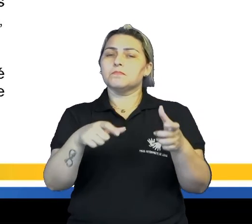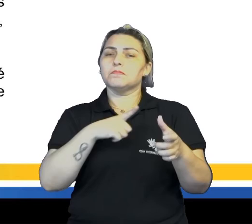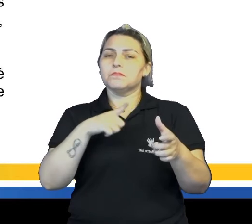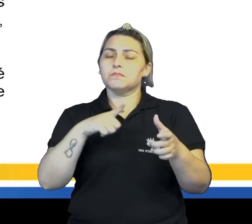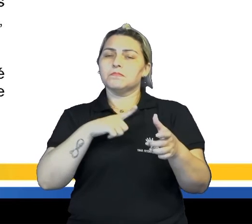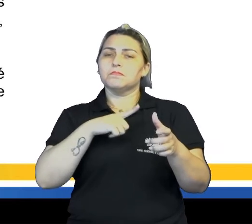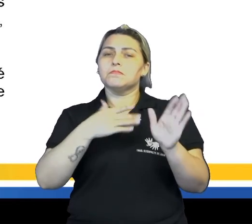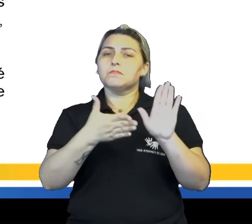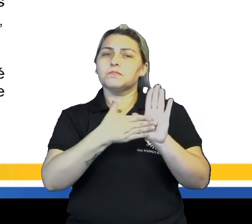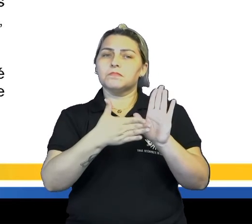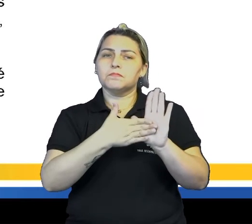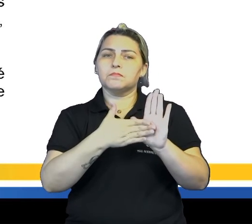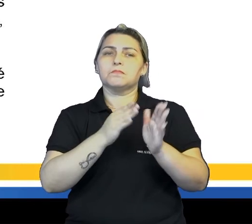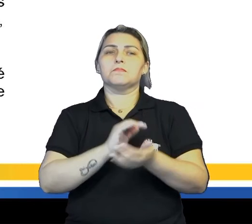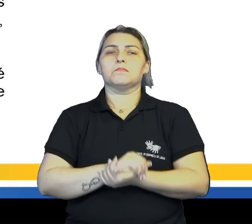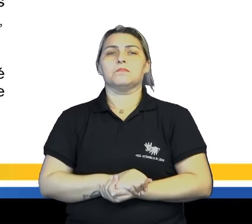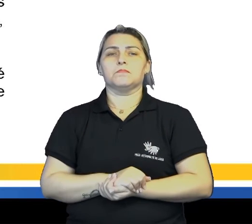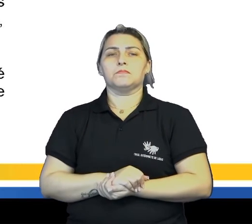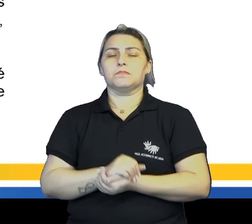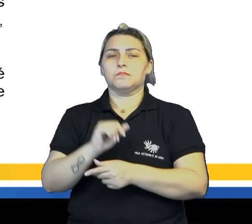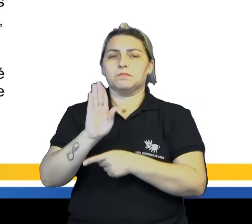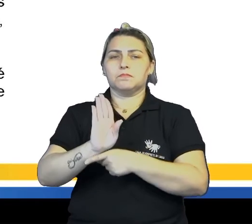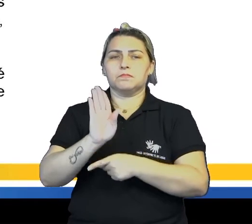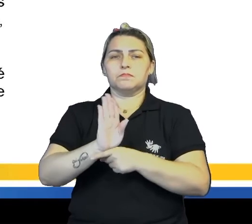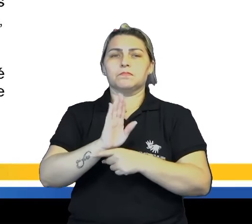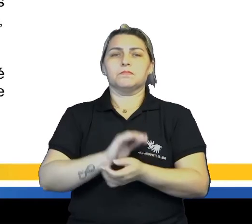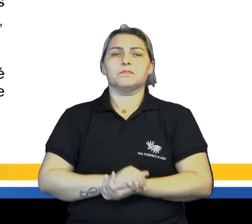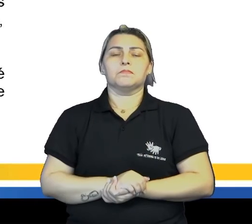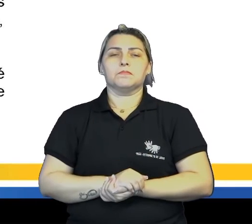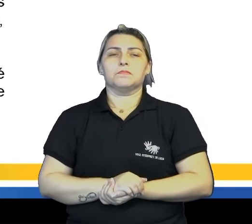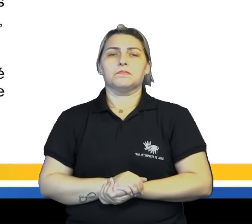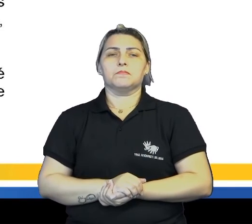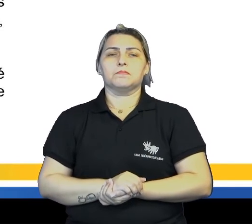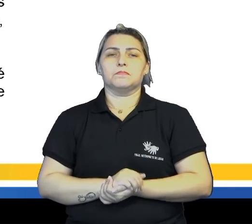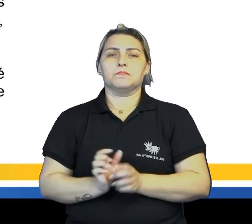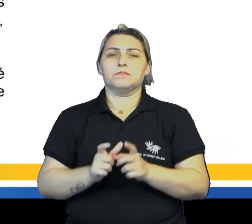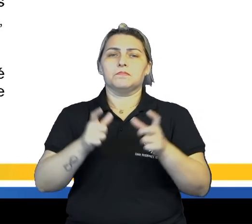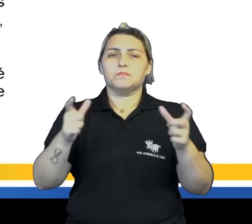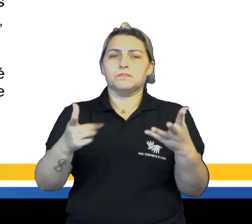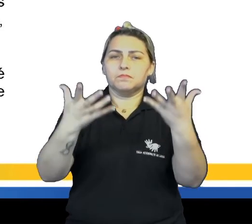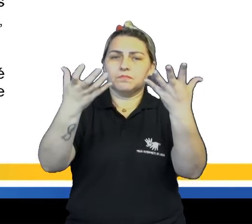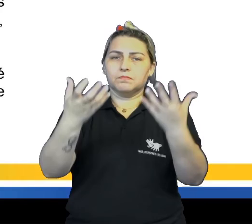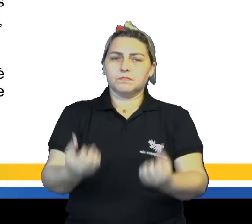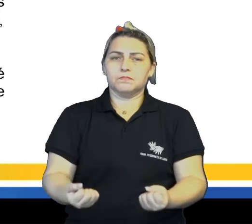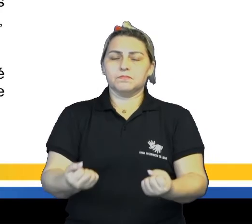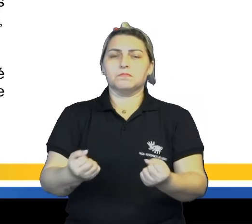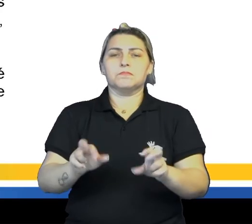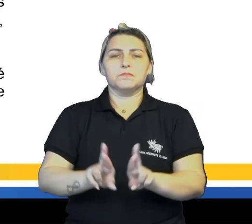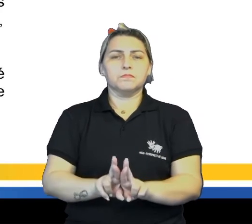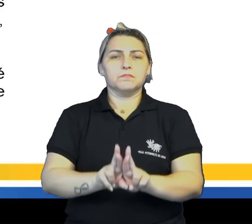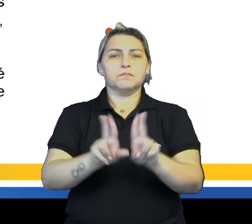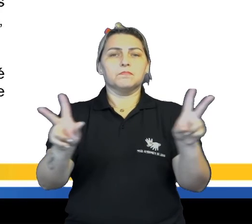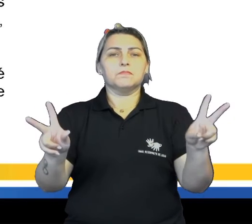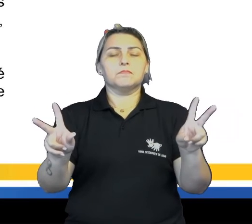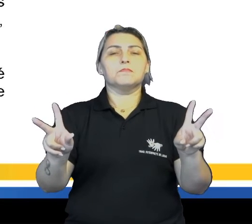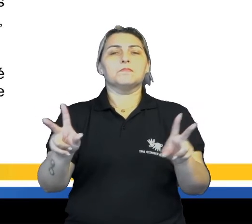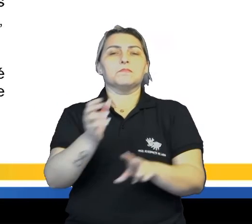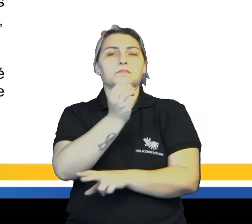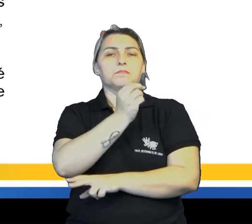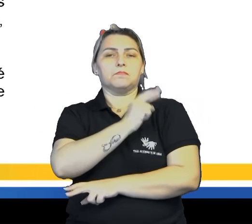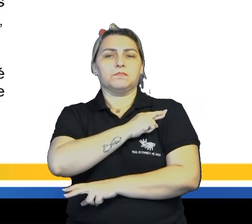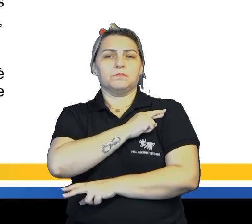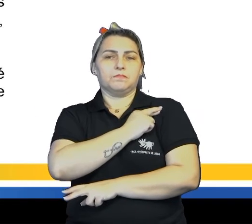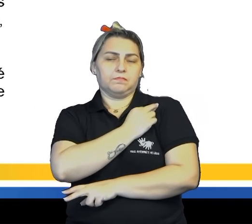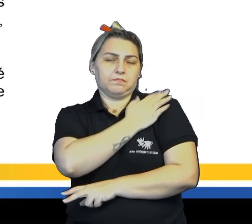e imutáveis. Letra B, é amplamente aceito que as diferenças